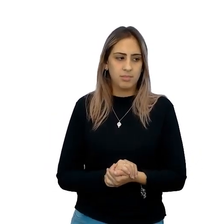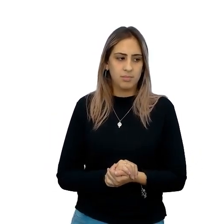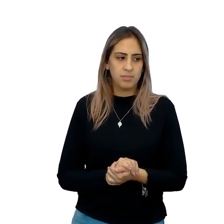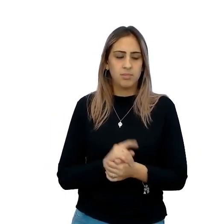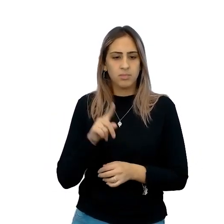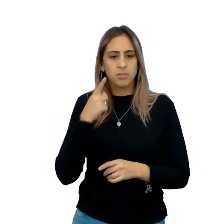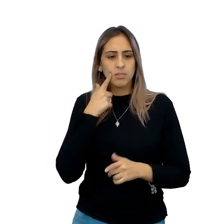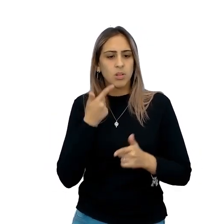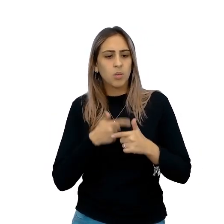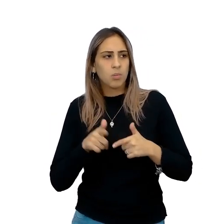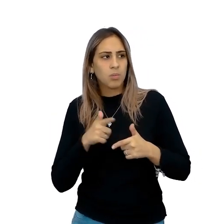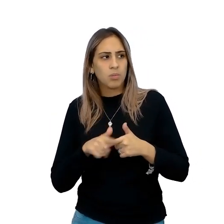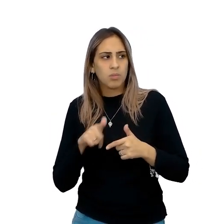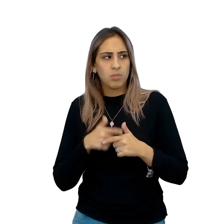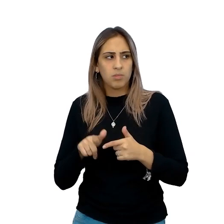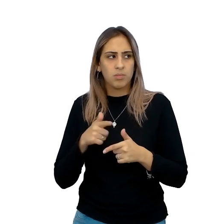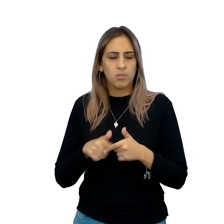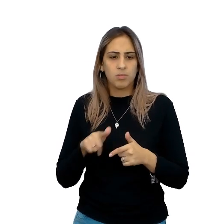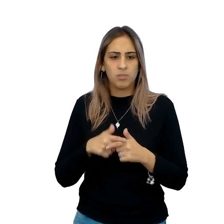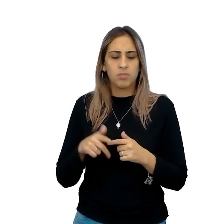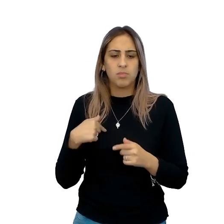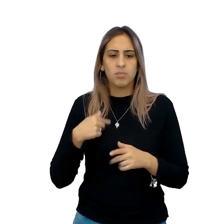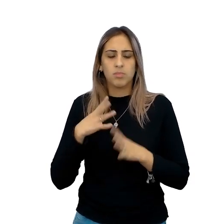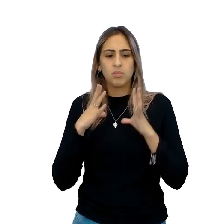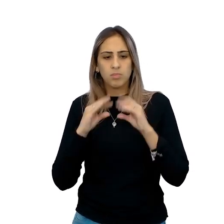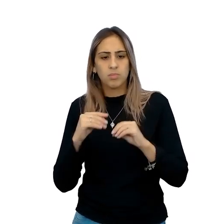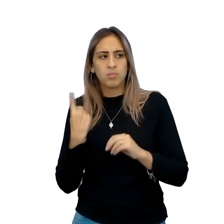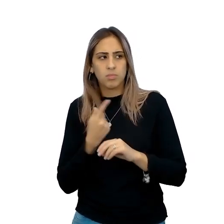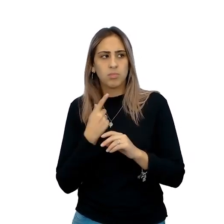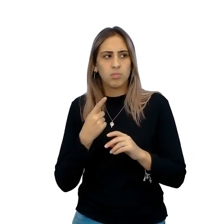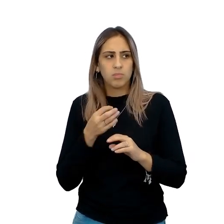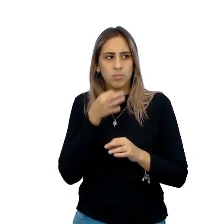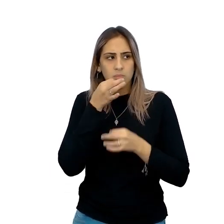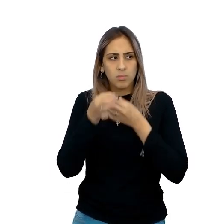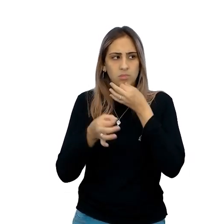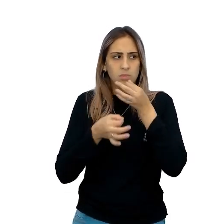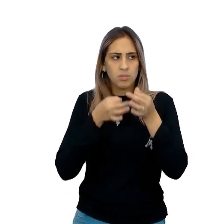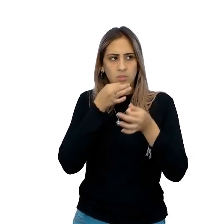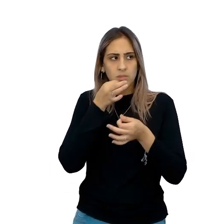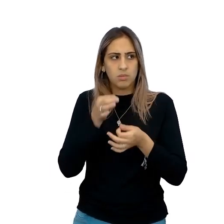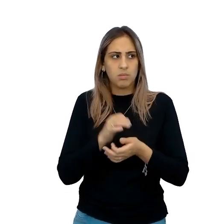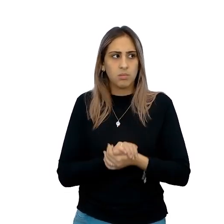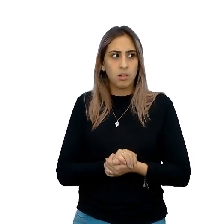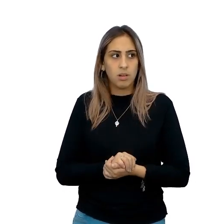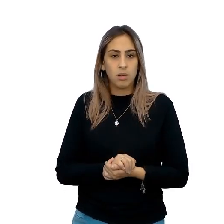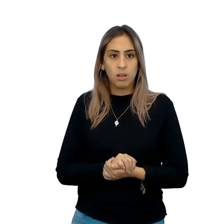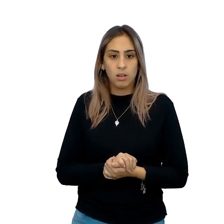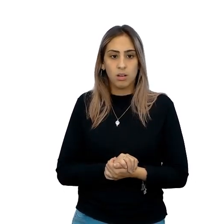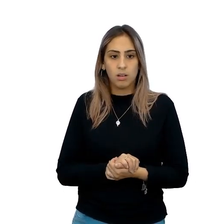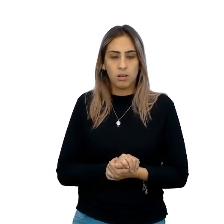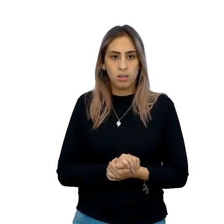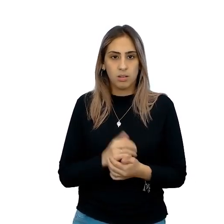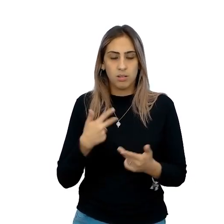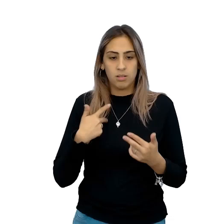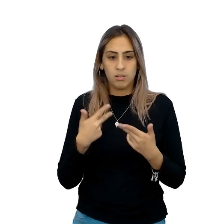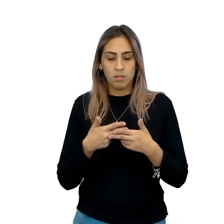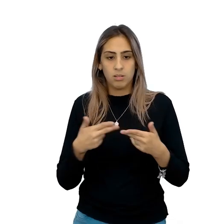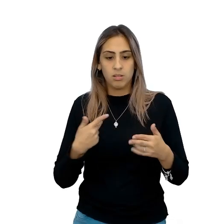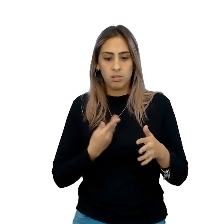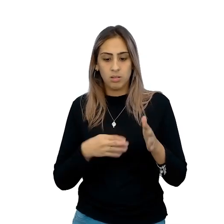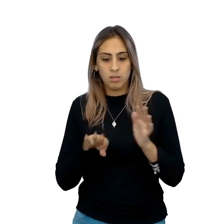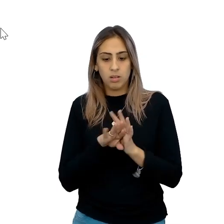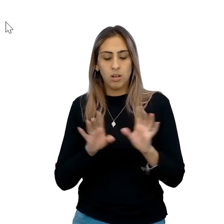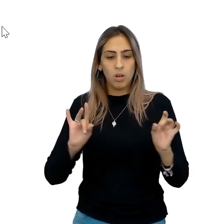de problemas. Bom, olhamos, né, verificamos todas essas sugestões de vocês, conversamos na equipe, e aí a gente chegou então